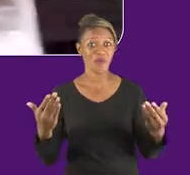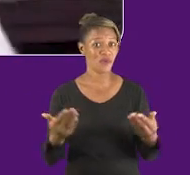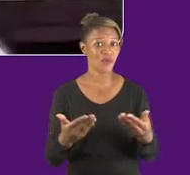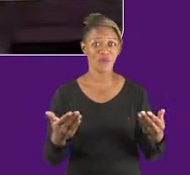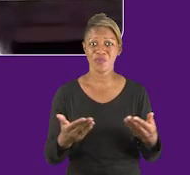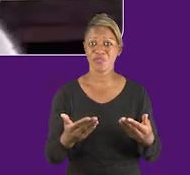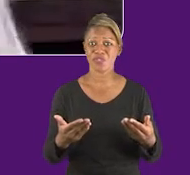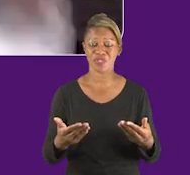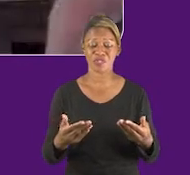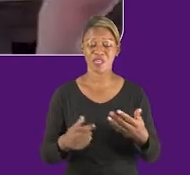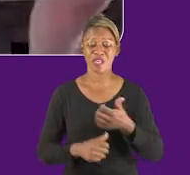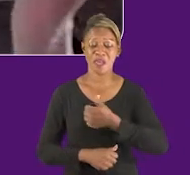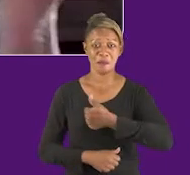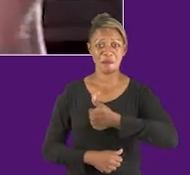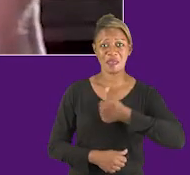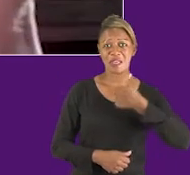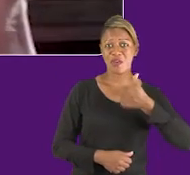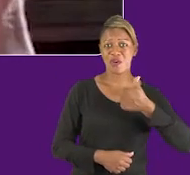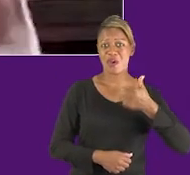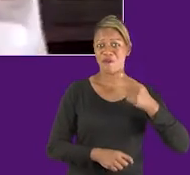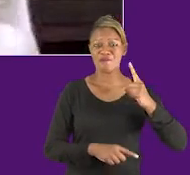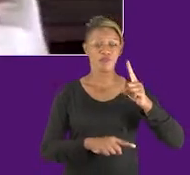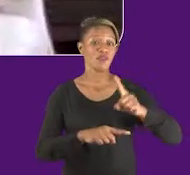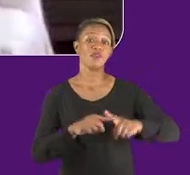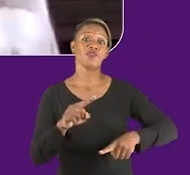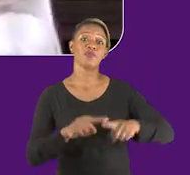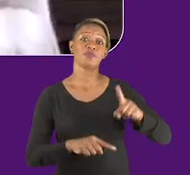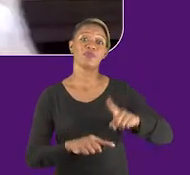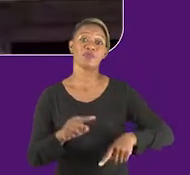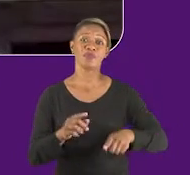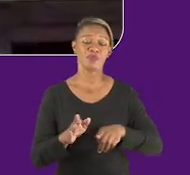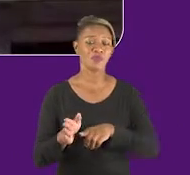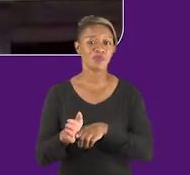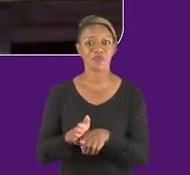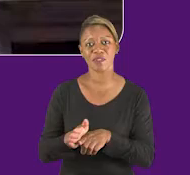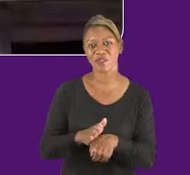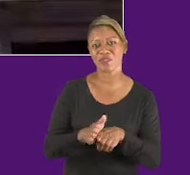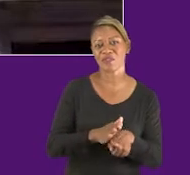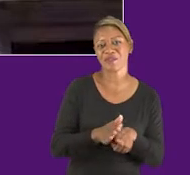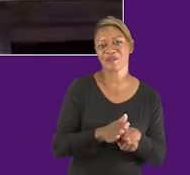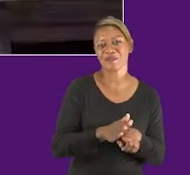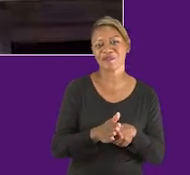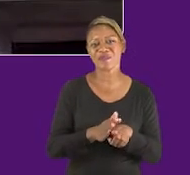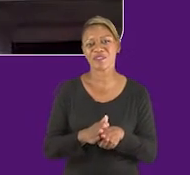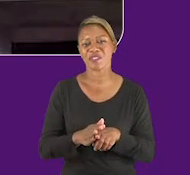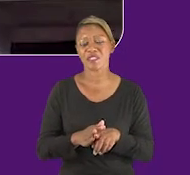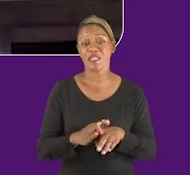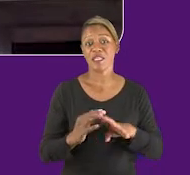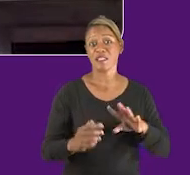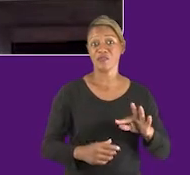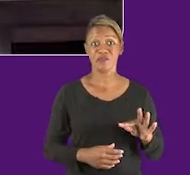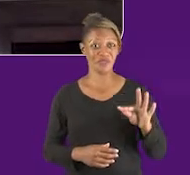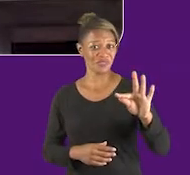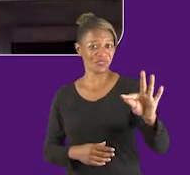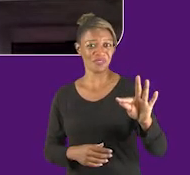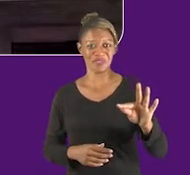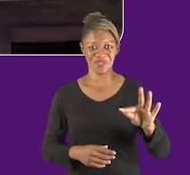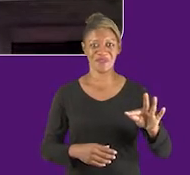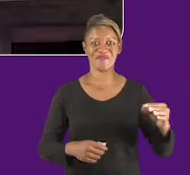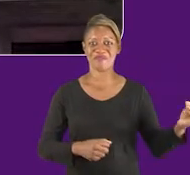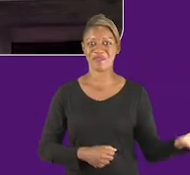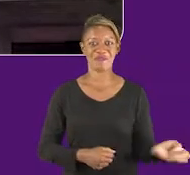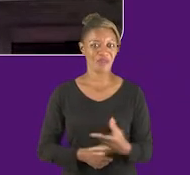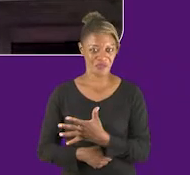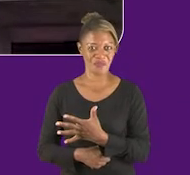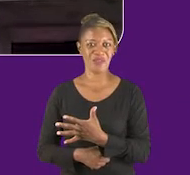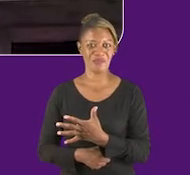os nossos produtos olhar melhor para as nossas atividades e ter efetivamente um ganho maior com inovação